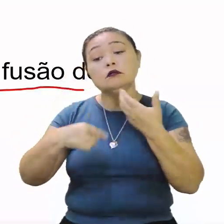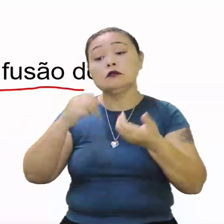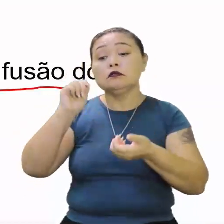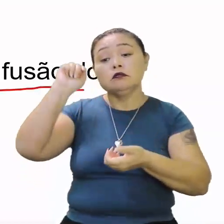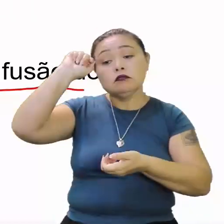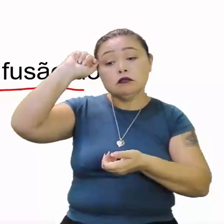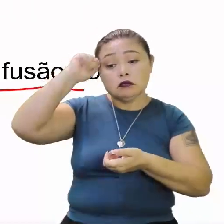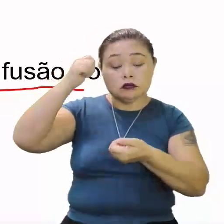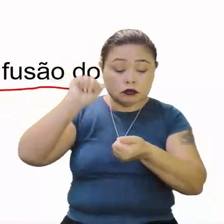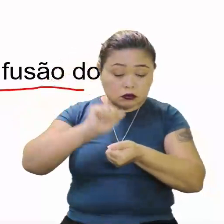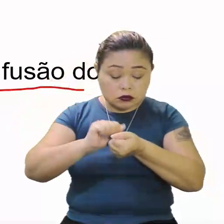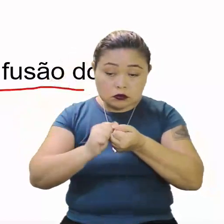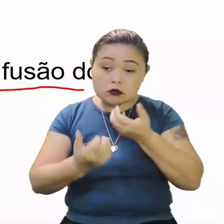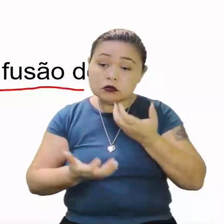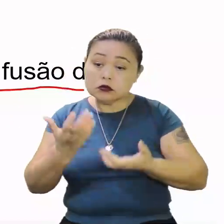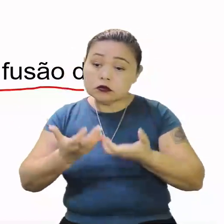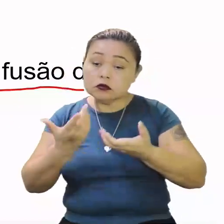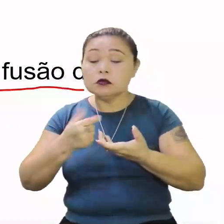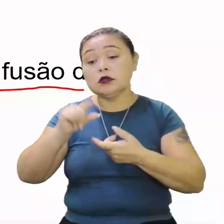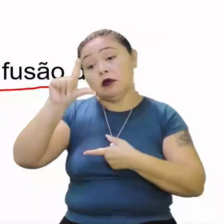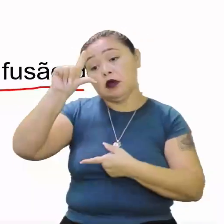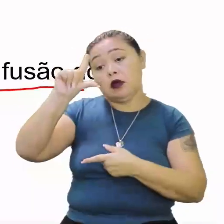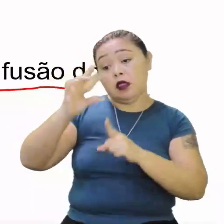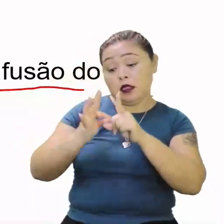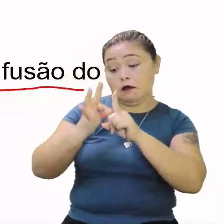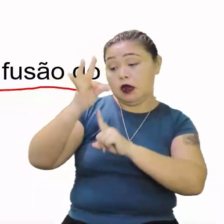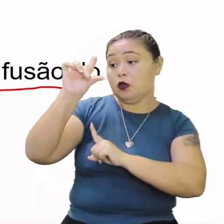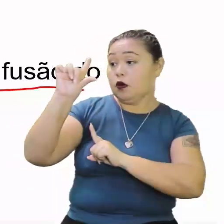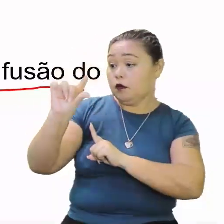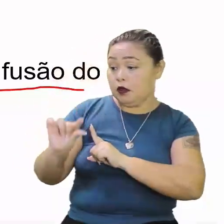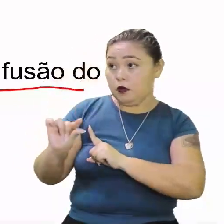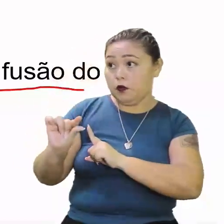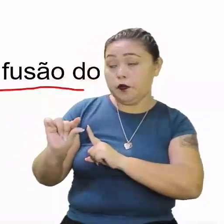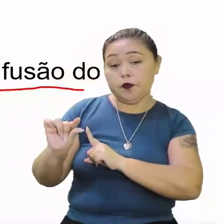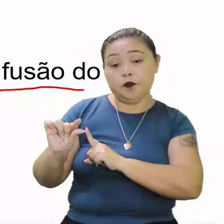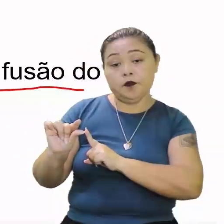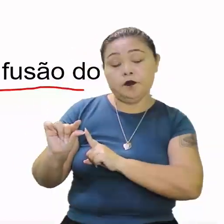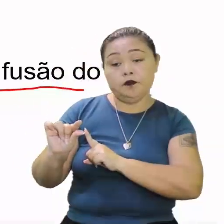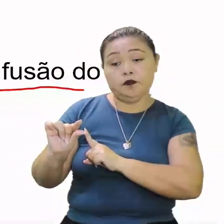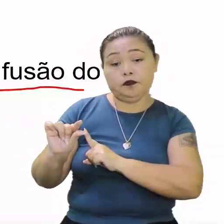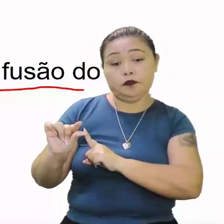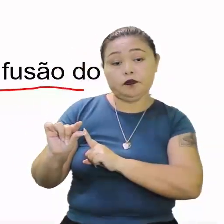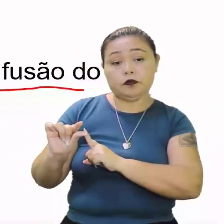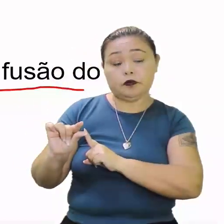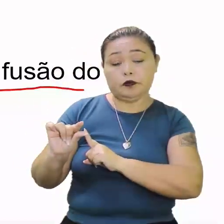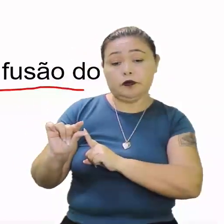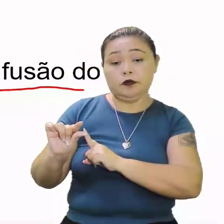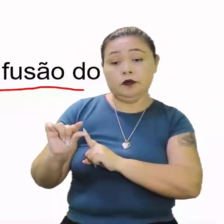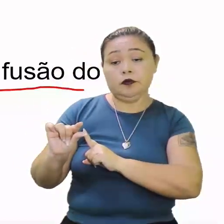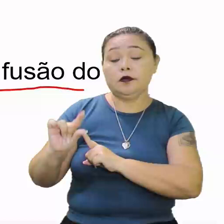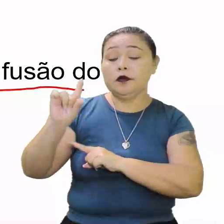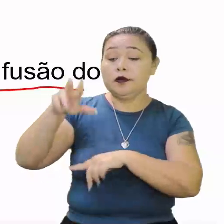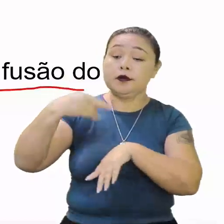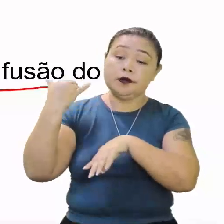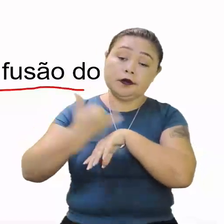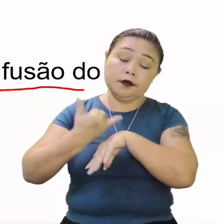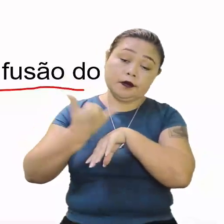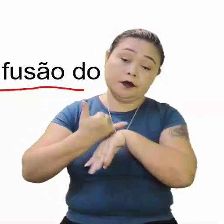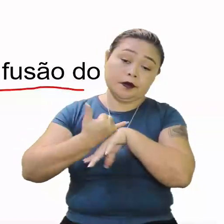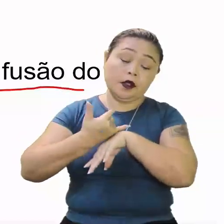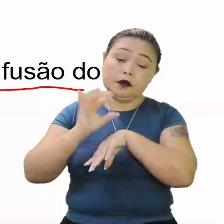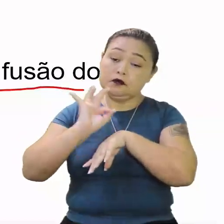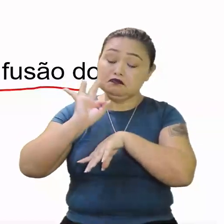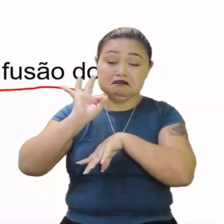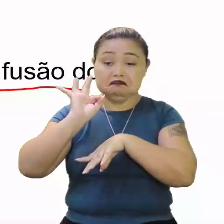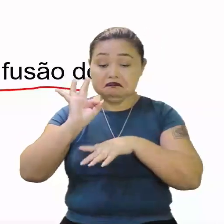carvão tem uma temperatura menor, tá bom? Então, a temperatura do ferro não chega sequer a